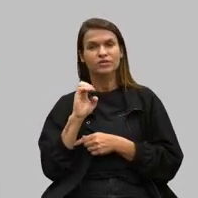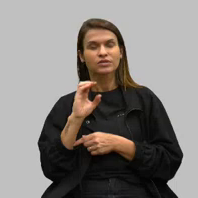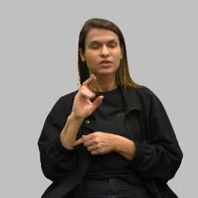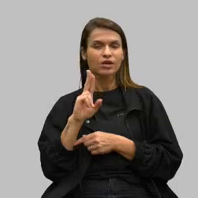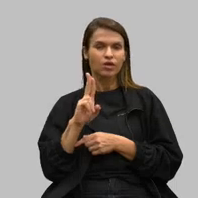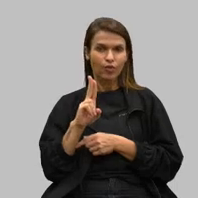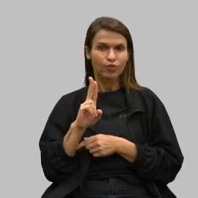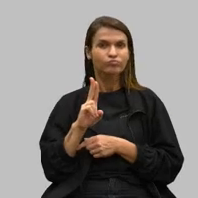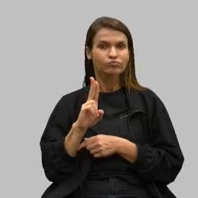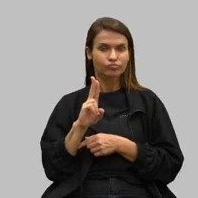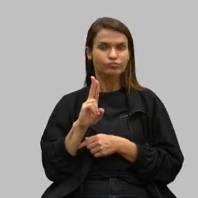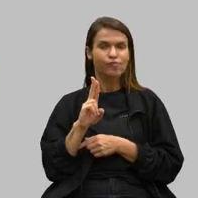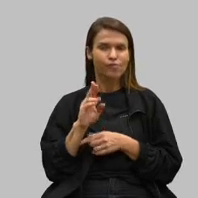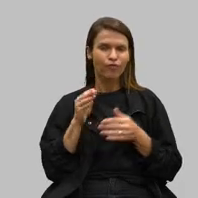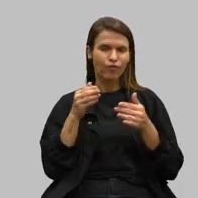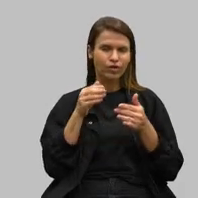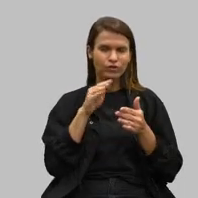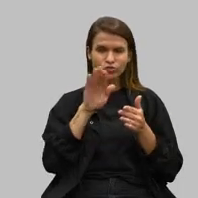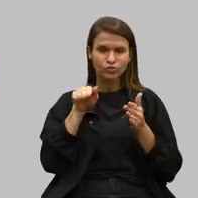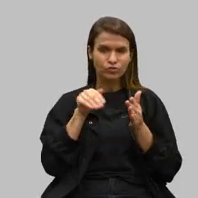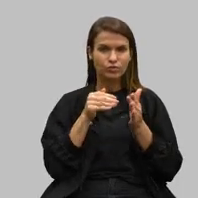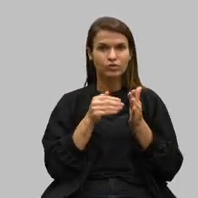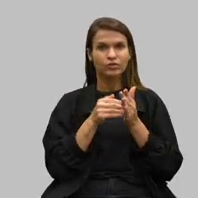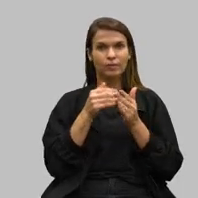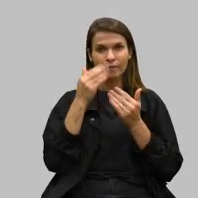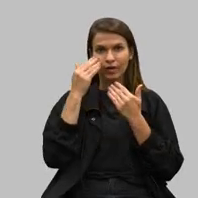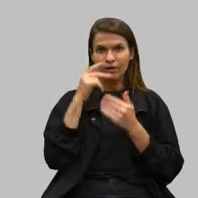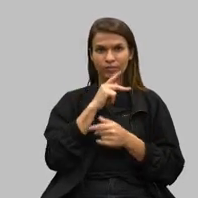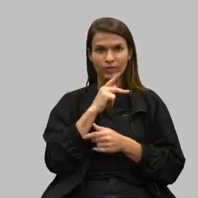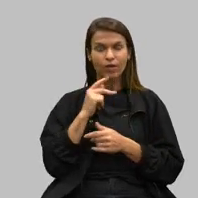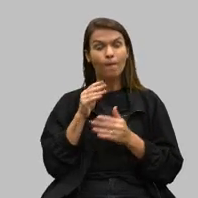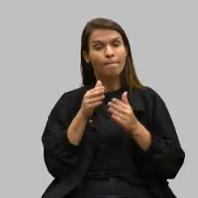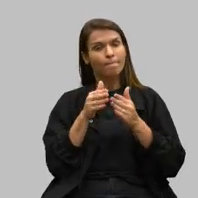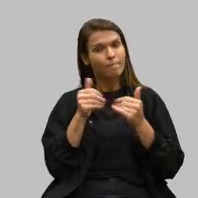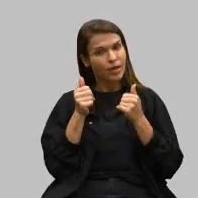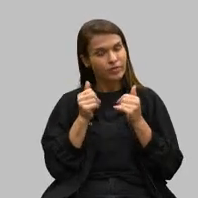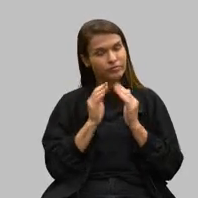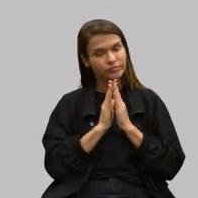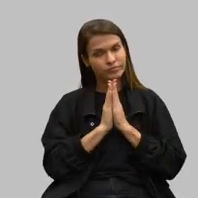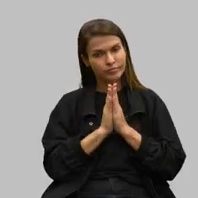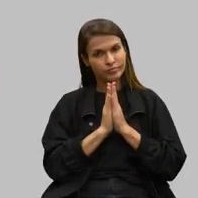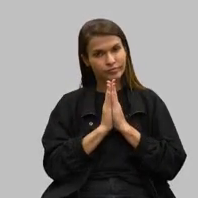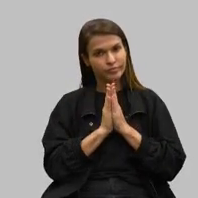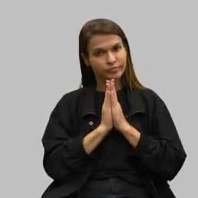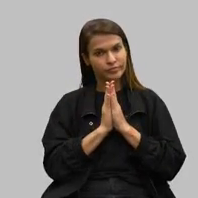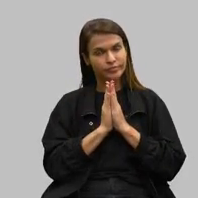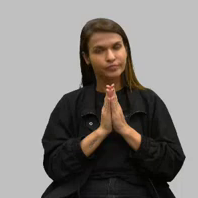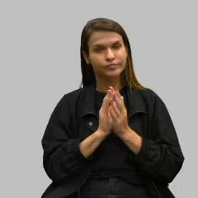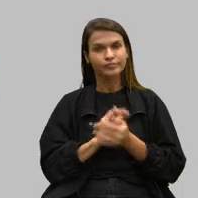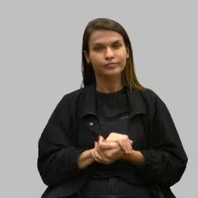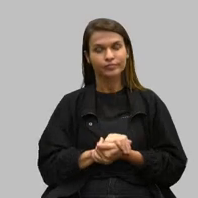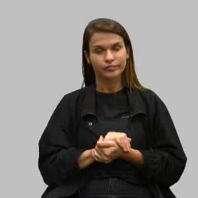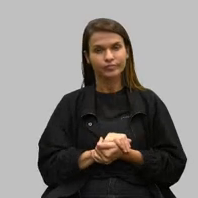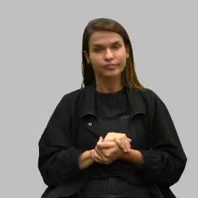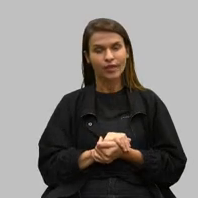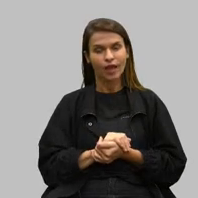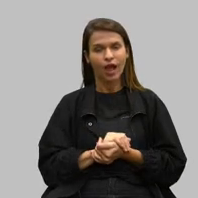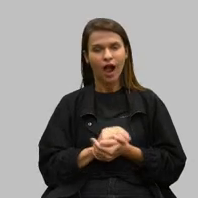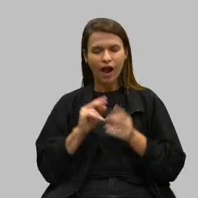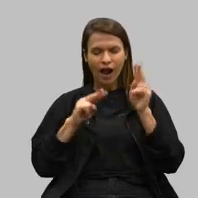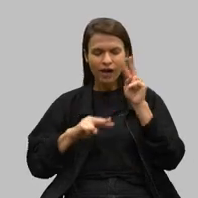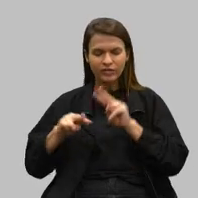de tudo isso... Mais um minuto. Obrigado, presidente. Eu te peço encarecidamente a análise